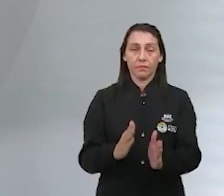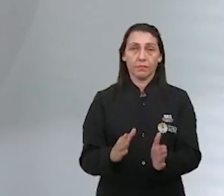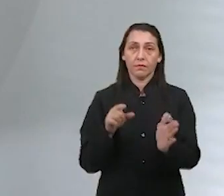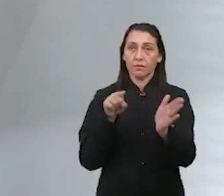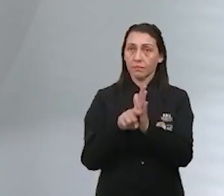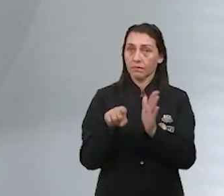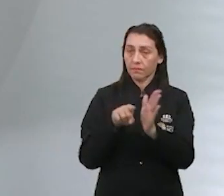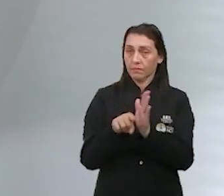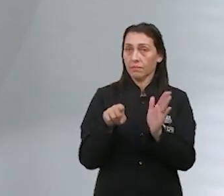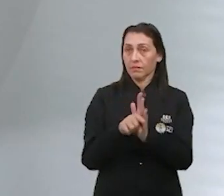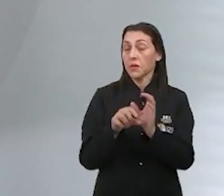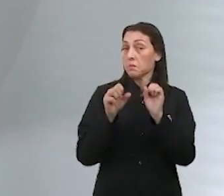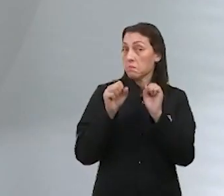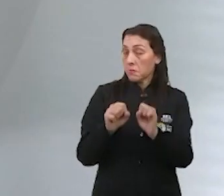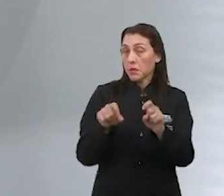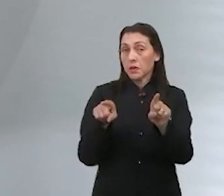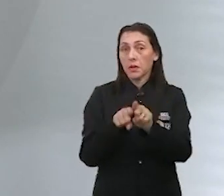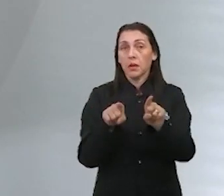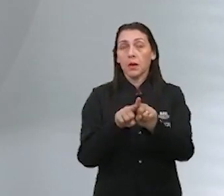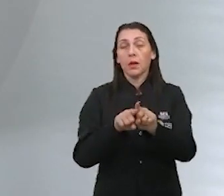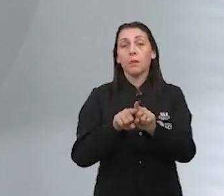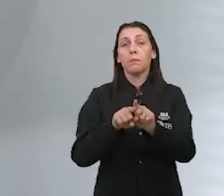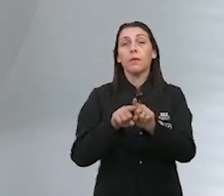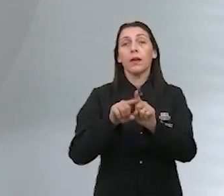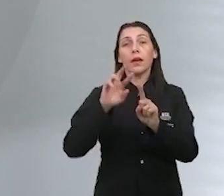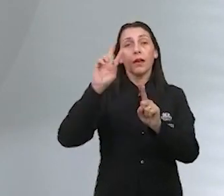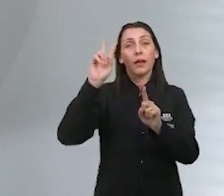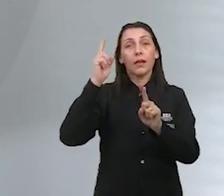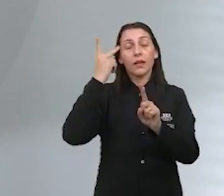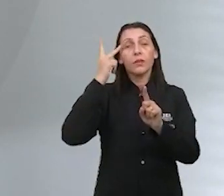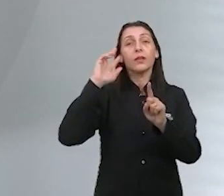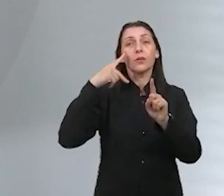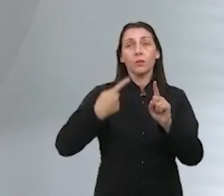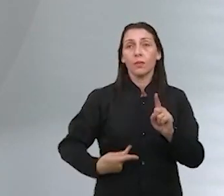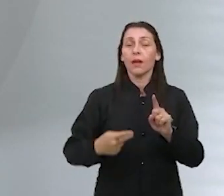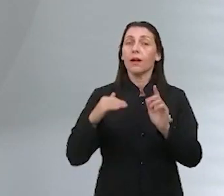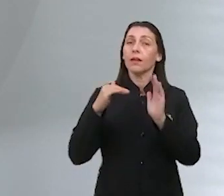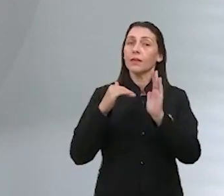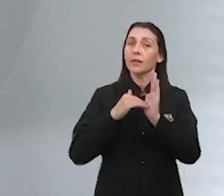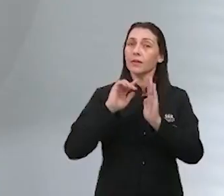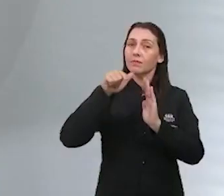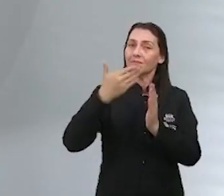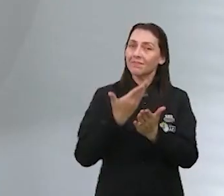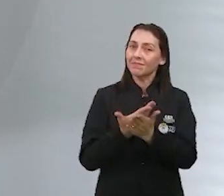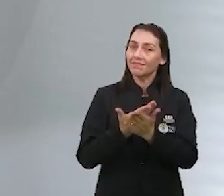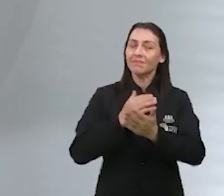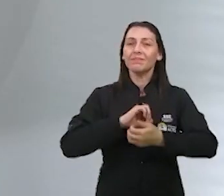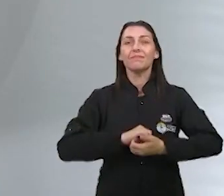questão, uma questão que pode cair tanto em natureza quanto em humanas. Valeu pela aula e até a próxima.